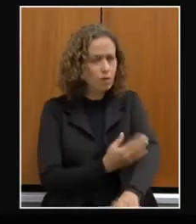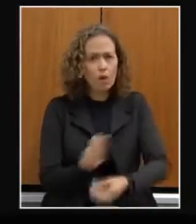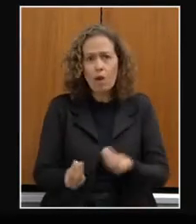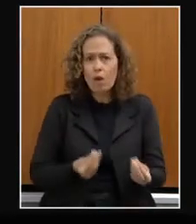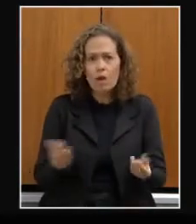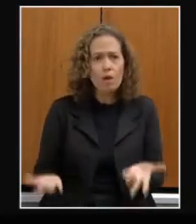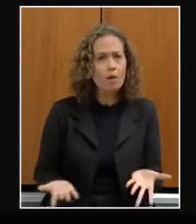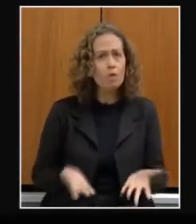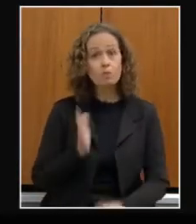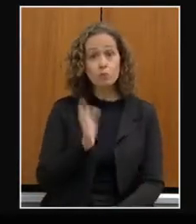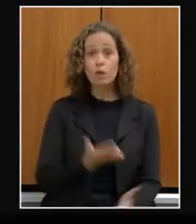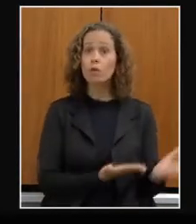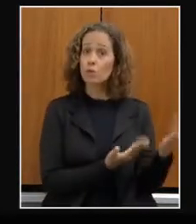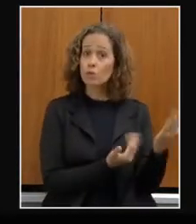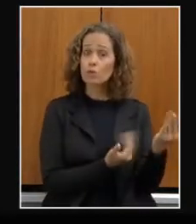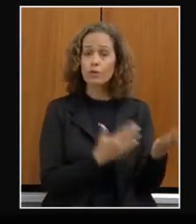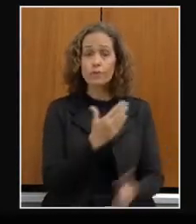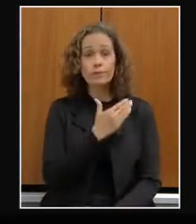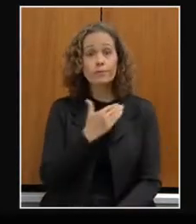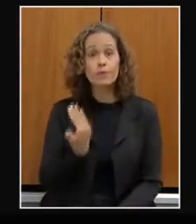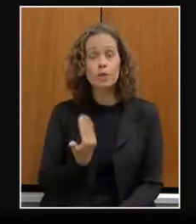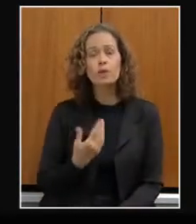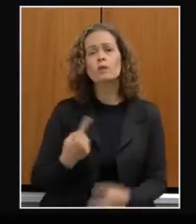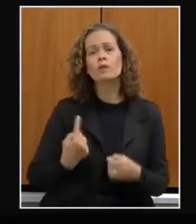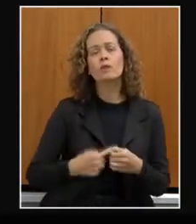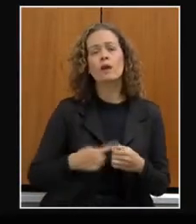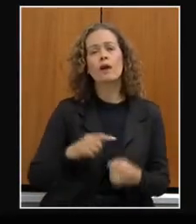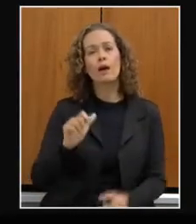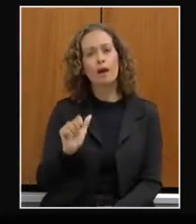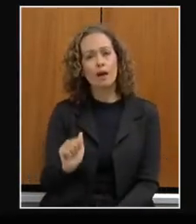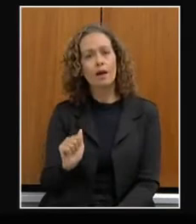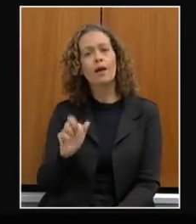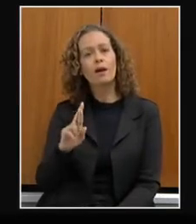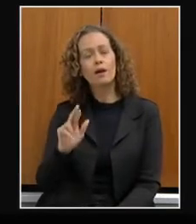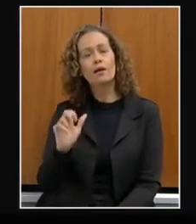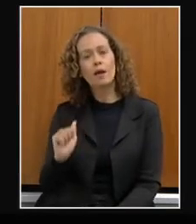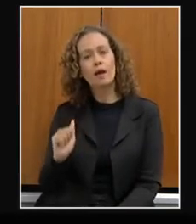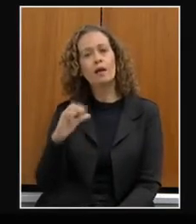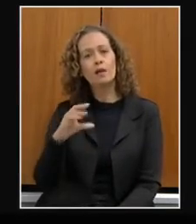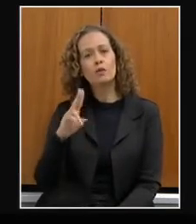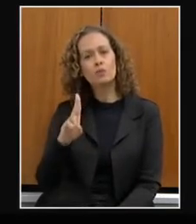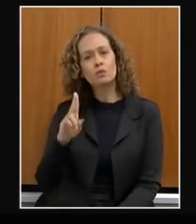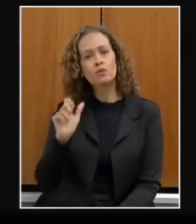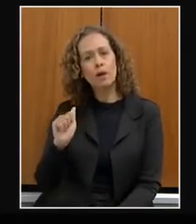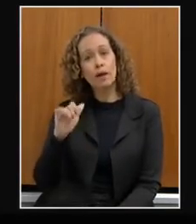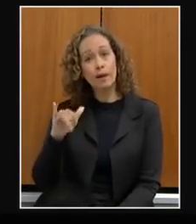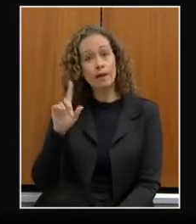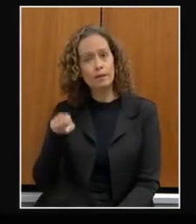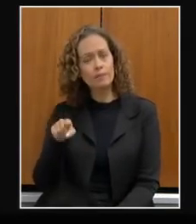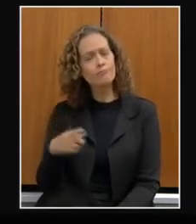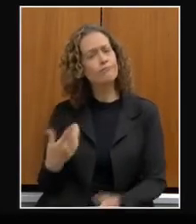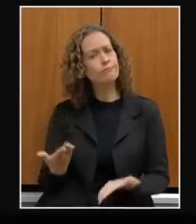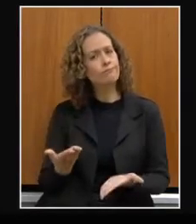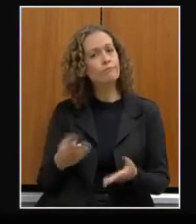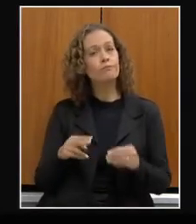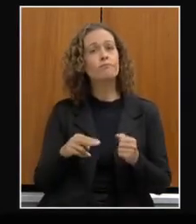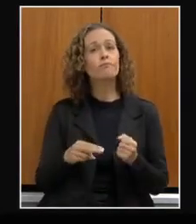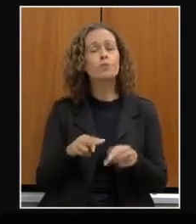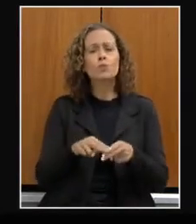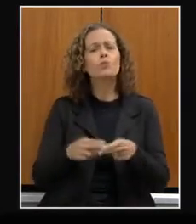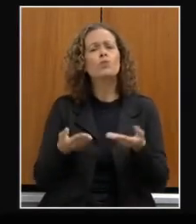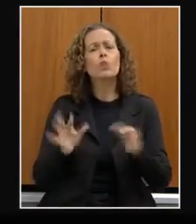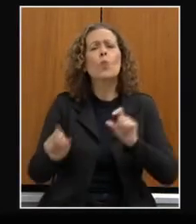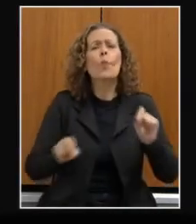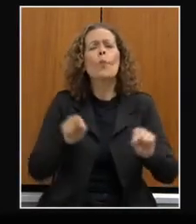perdemos um jovem há poucos dias na cidade de Araçuaí e talvez um do motivo que perdemos esse jovem foi